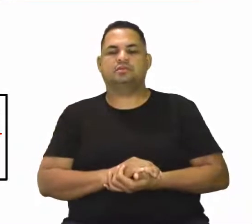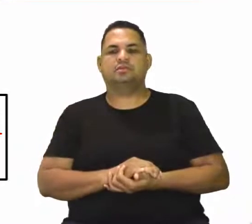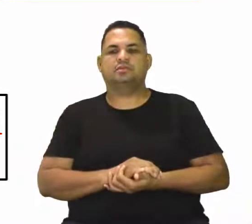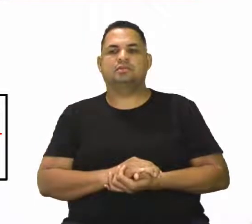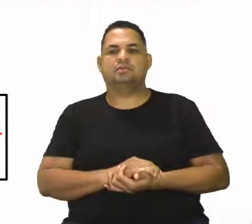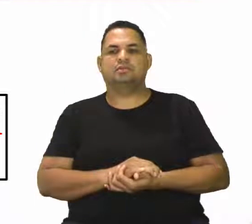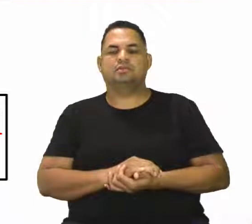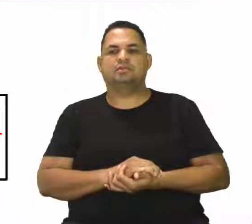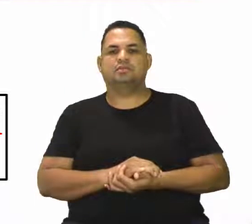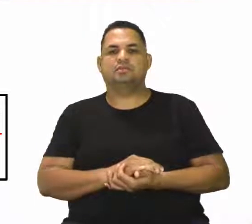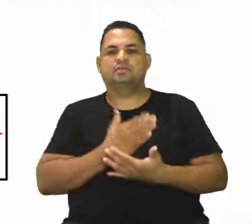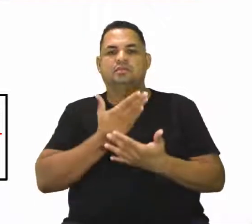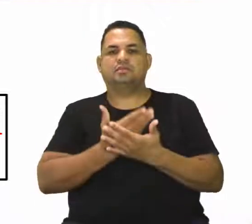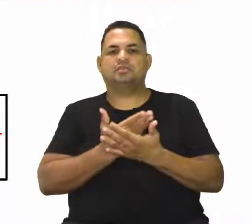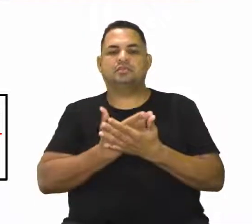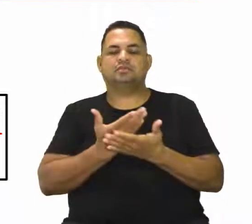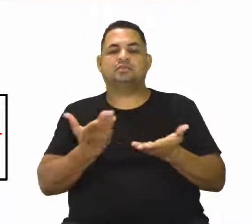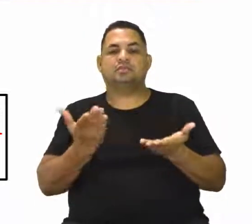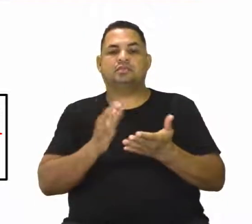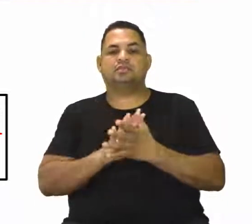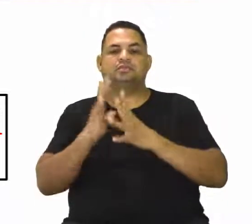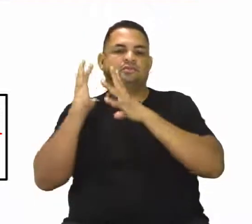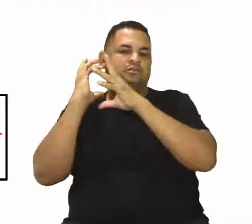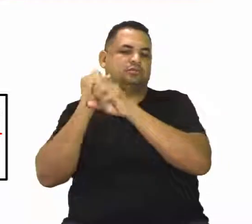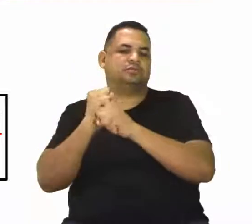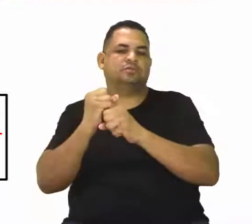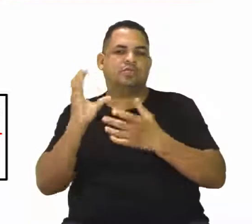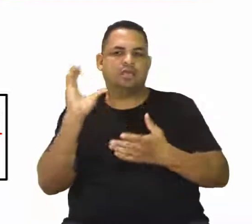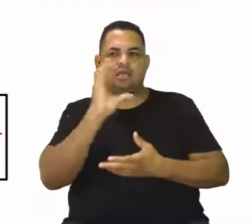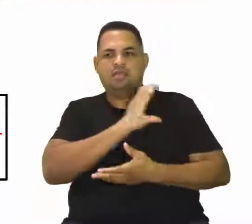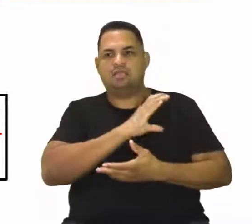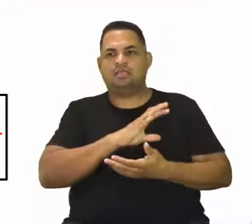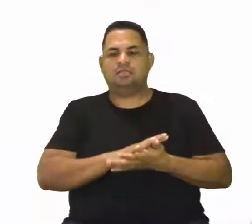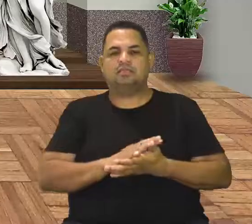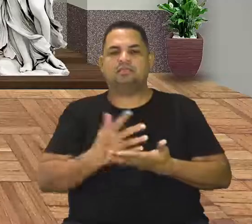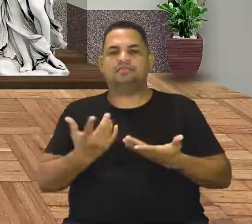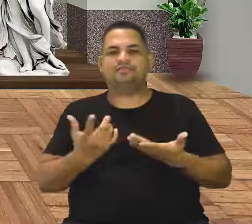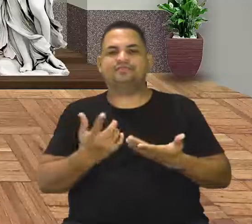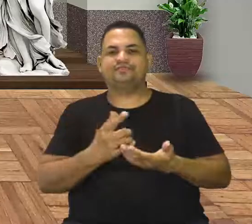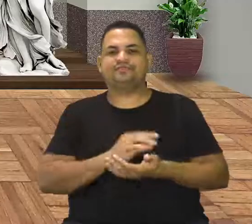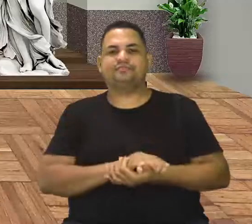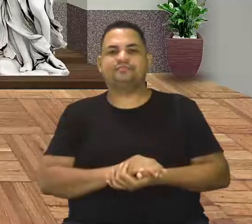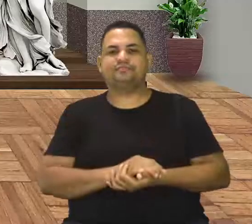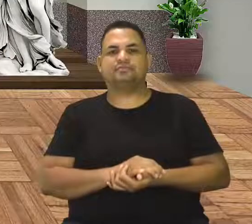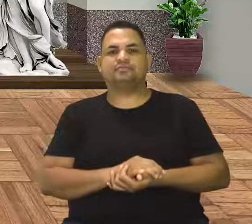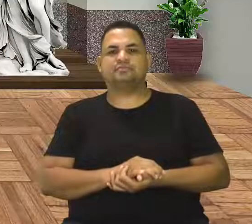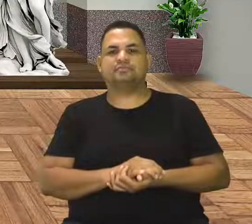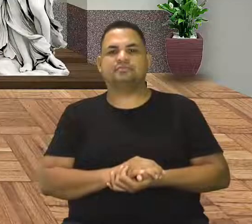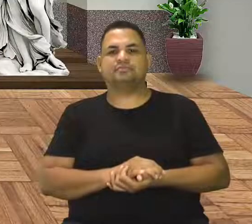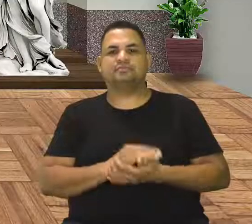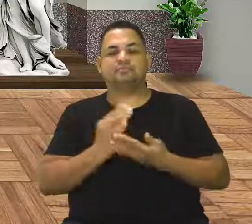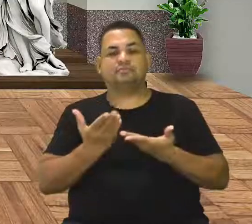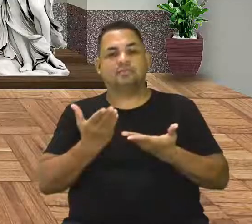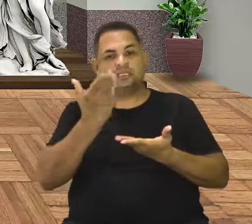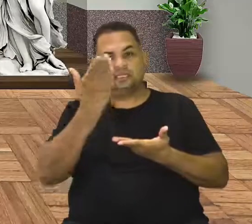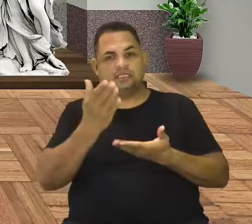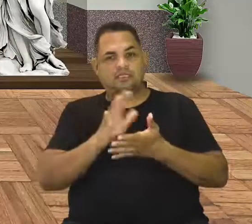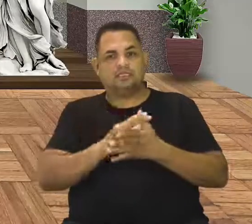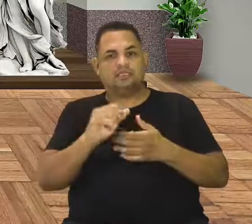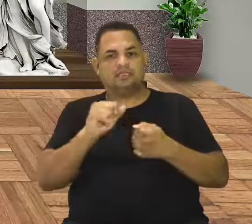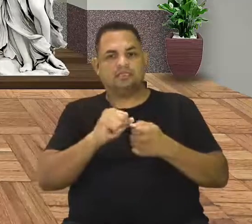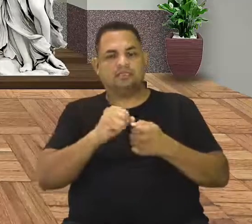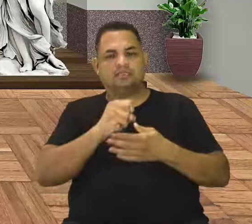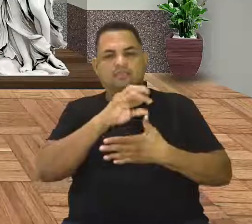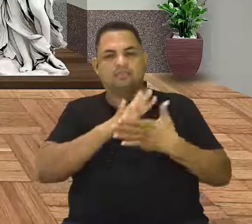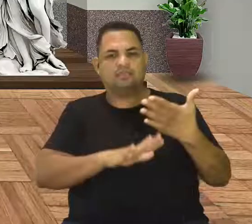aluno Essa foi a nossa revisou passou rápido eu também achei só que aí olha só eu deixo vocês para